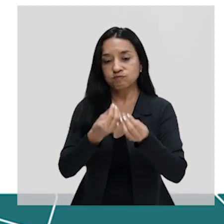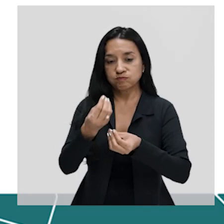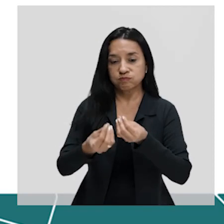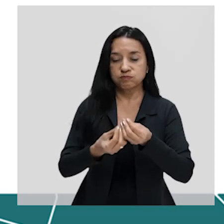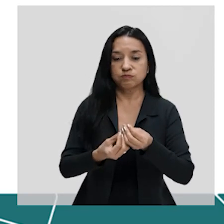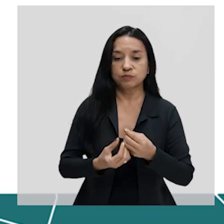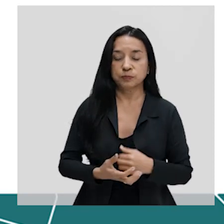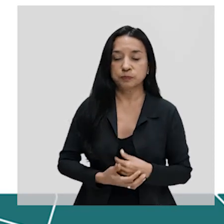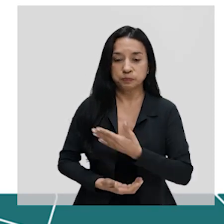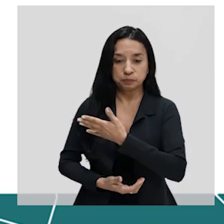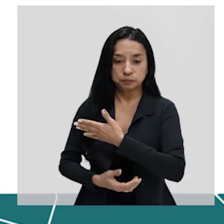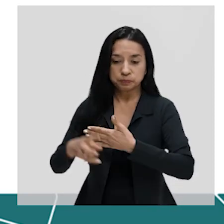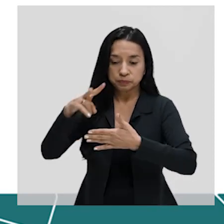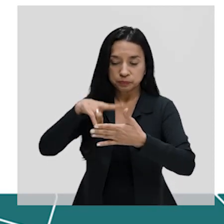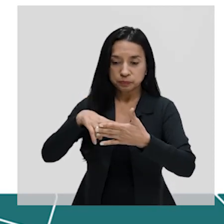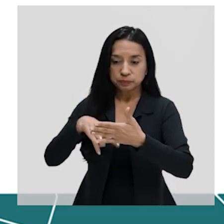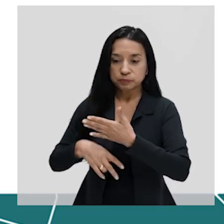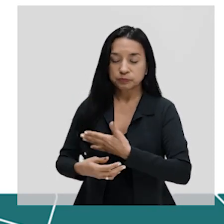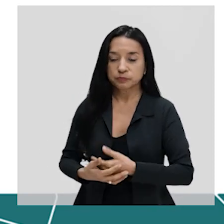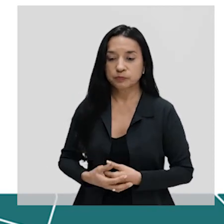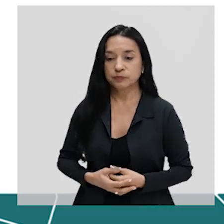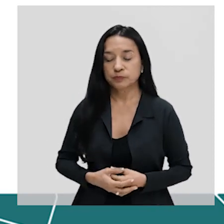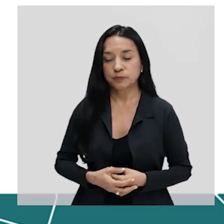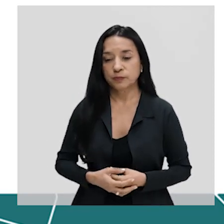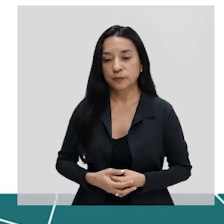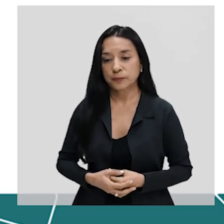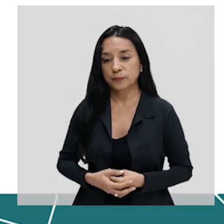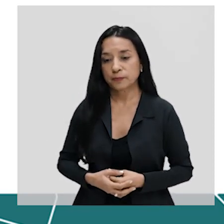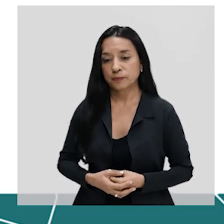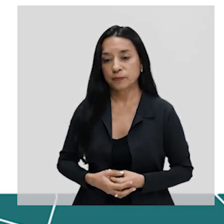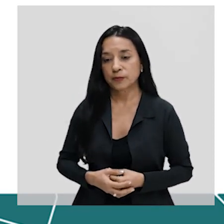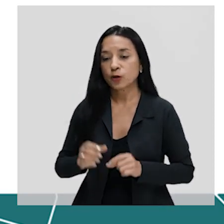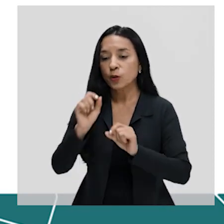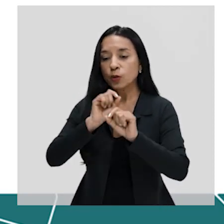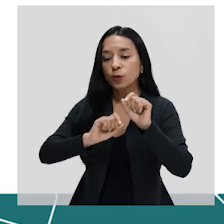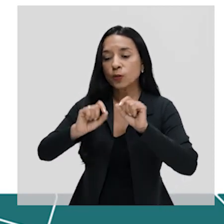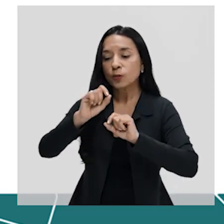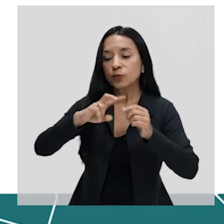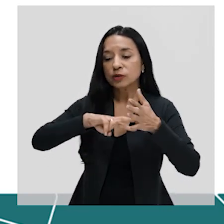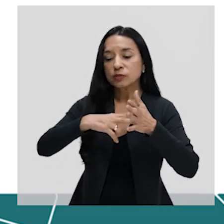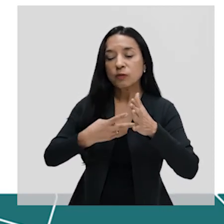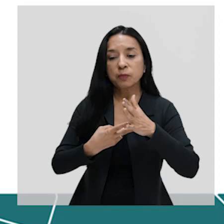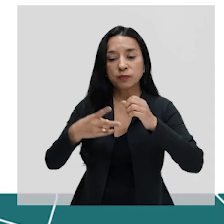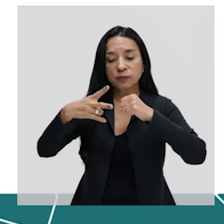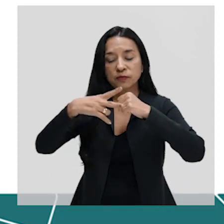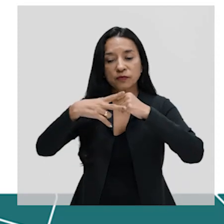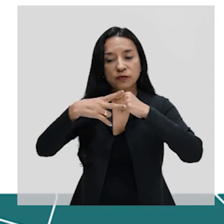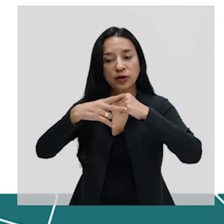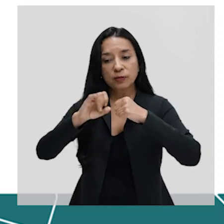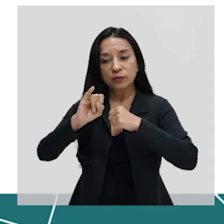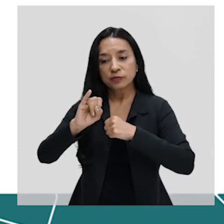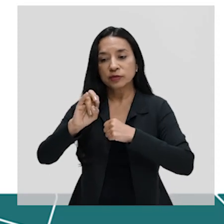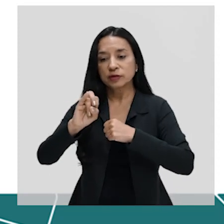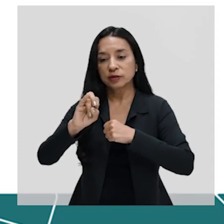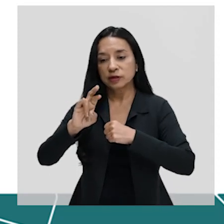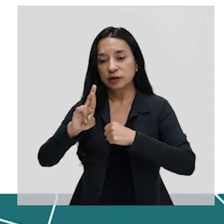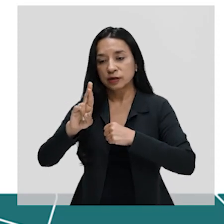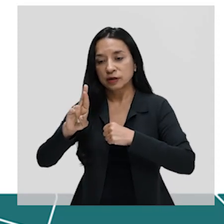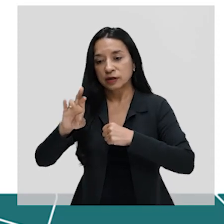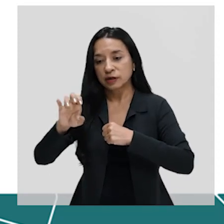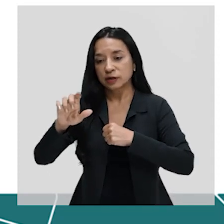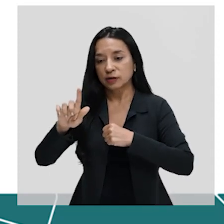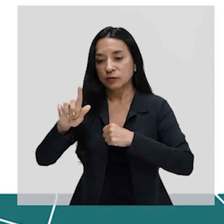caber, deter são verbos irregulares. O que são verbos irregulares? São